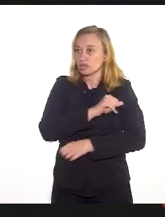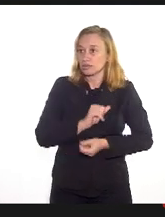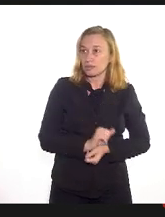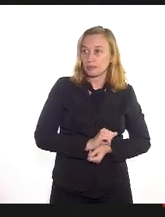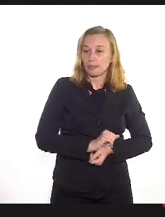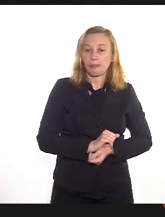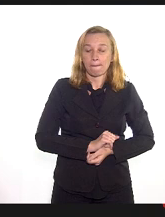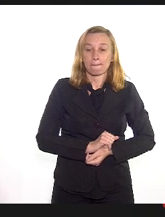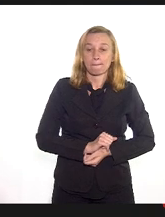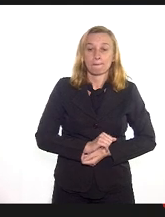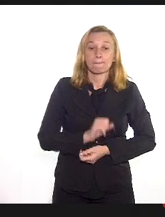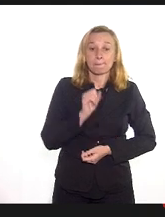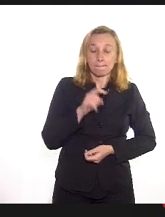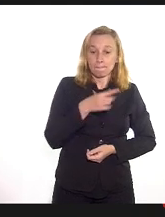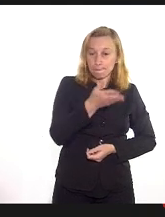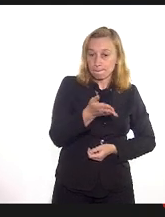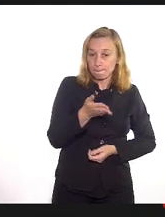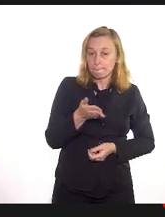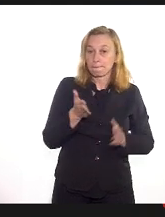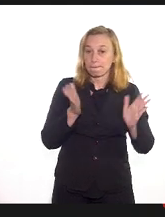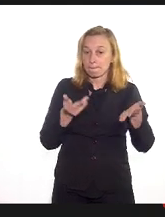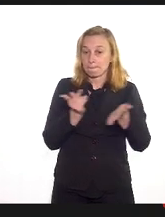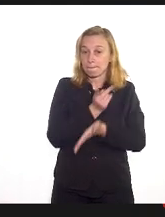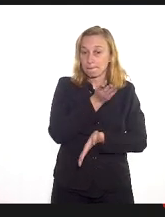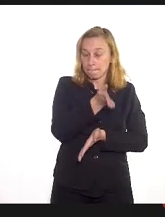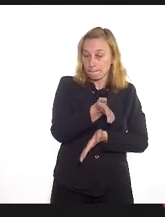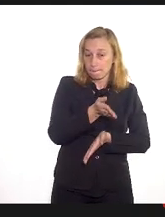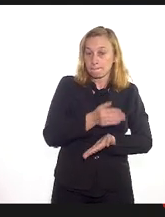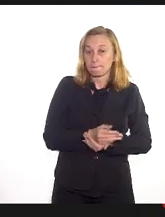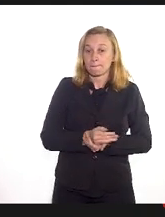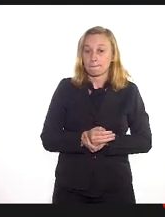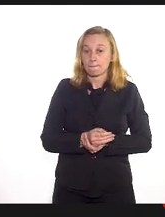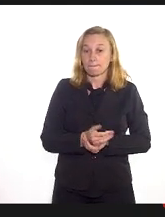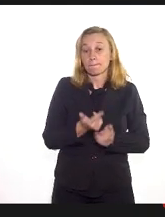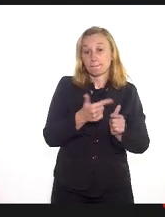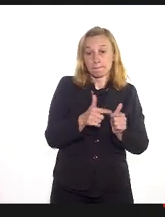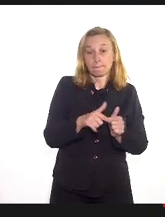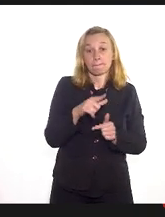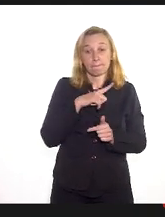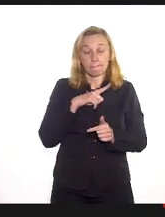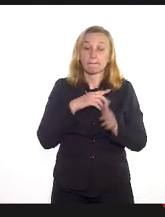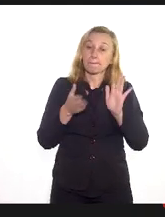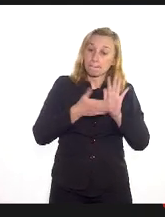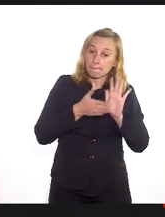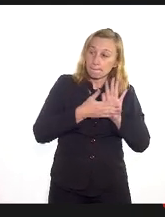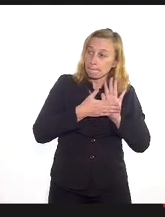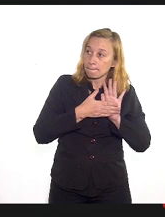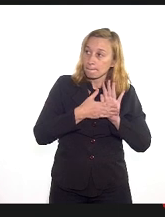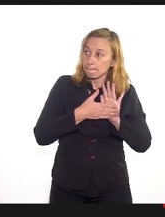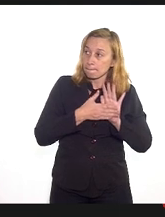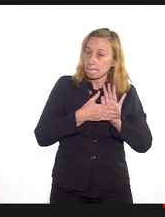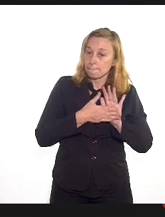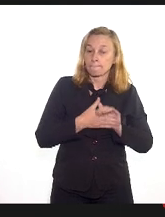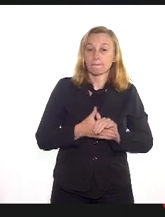Então, essa é a lacuna que existe hoje. E é a proposta que nós estamos trazendo aqui.